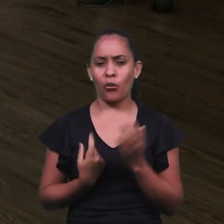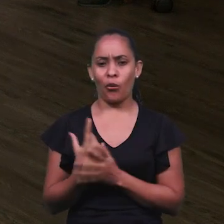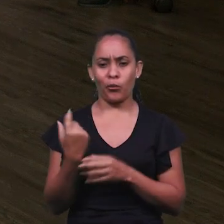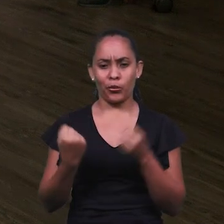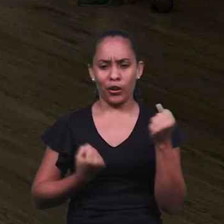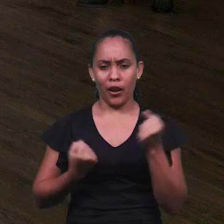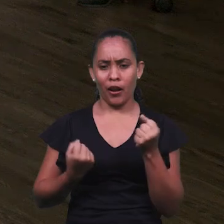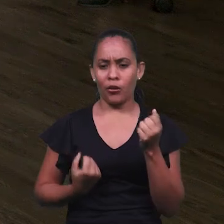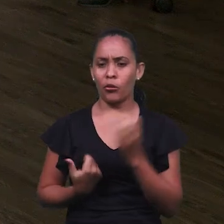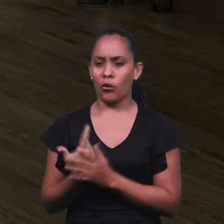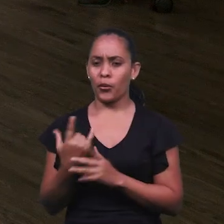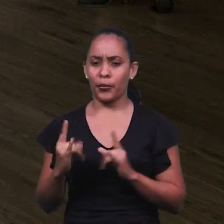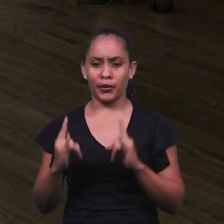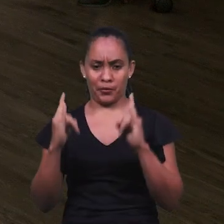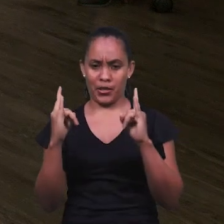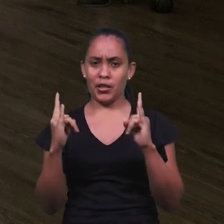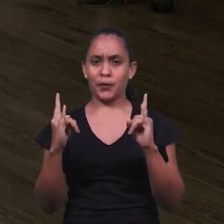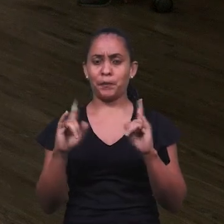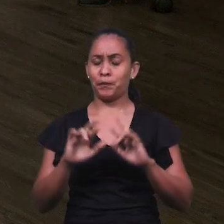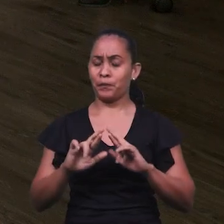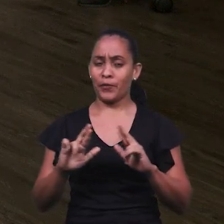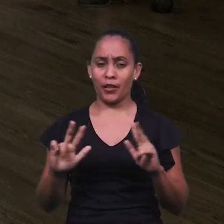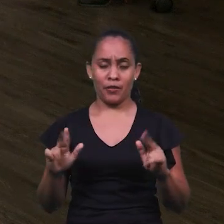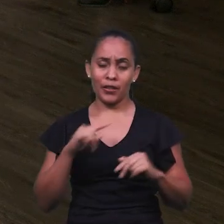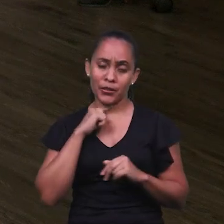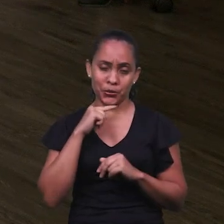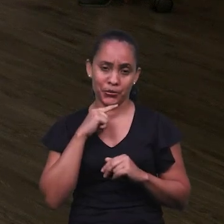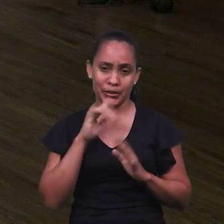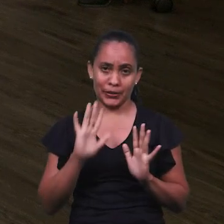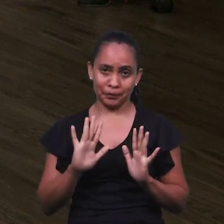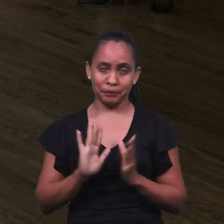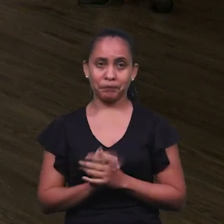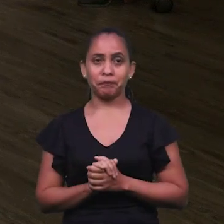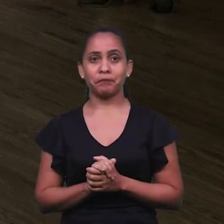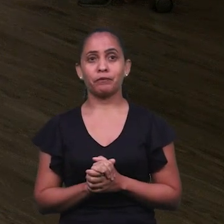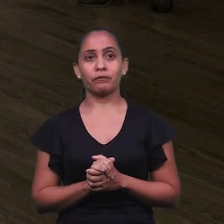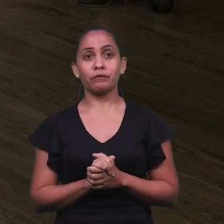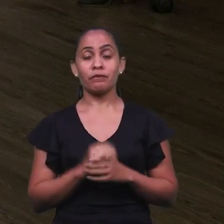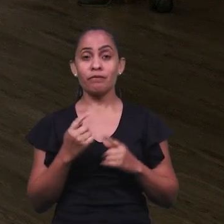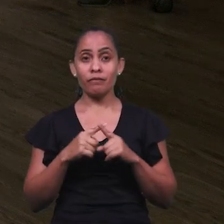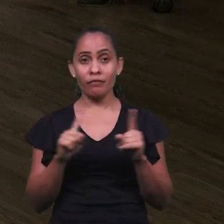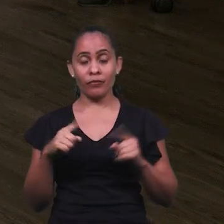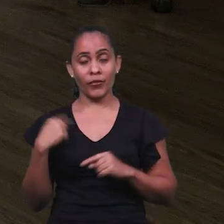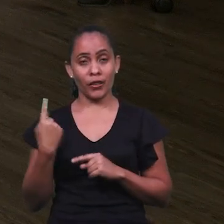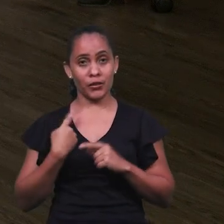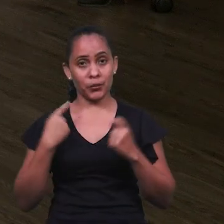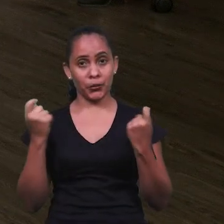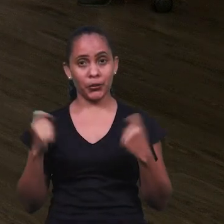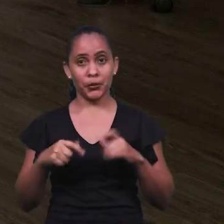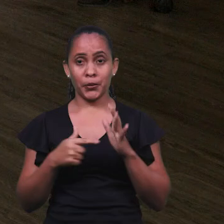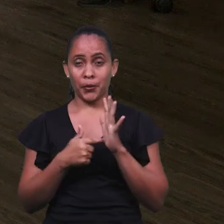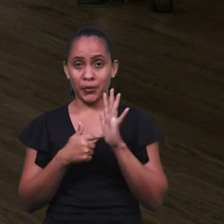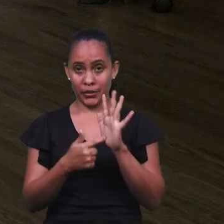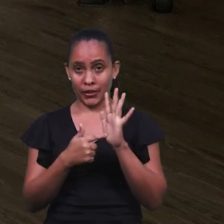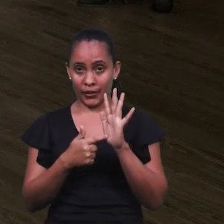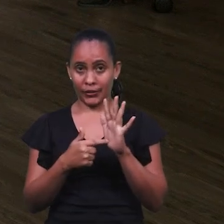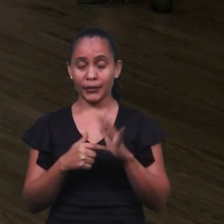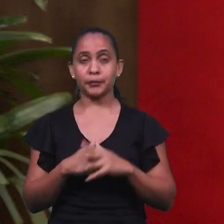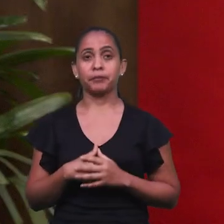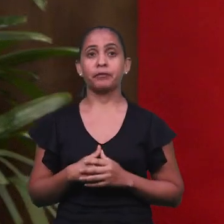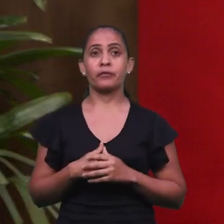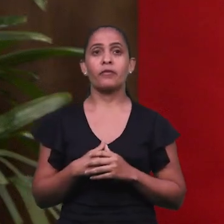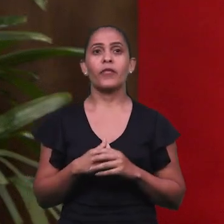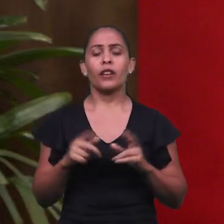compro um carro, invisto num apartamento, enfim, são várias dúvidas. E nós podemos aqui trazer